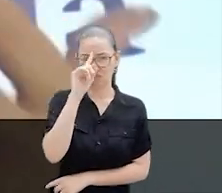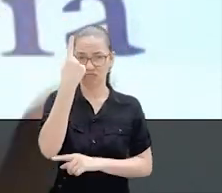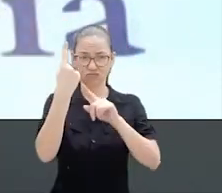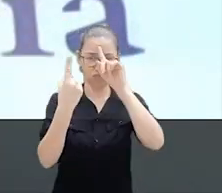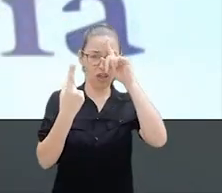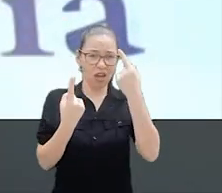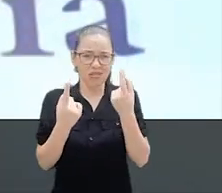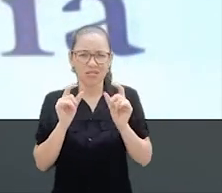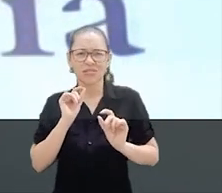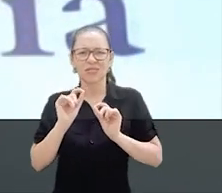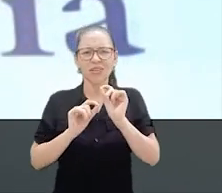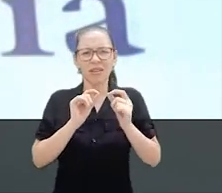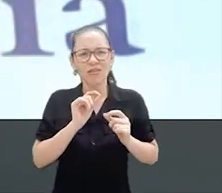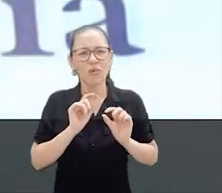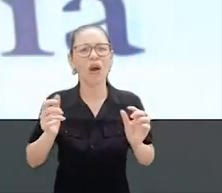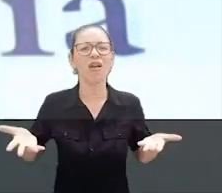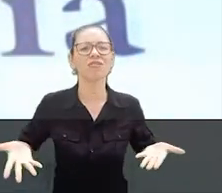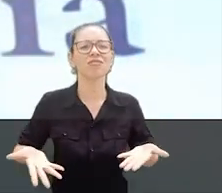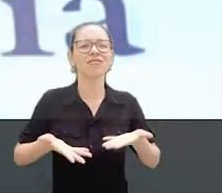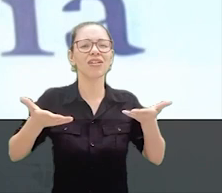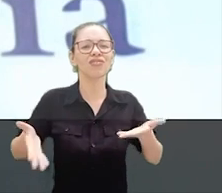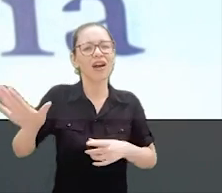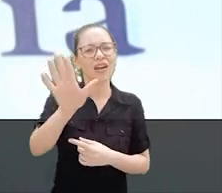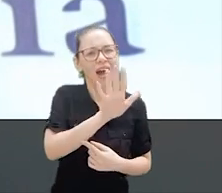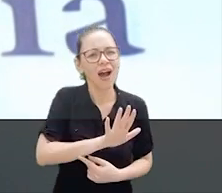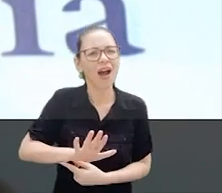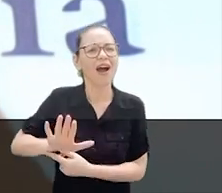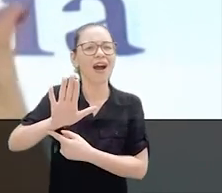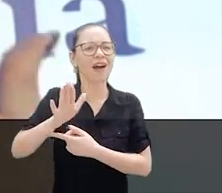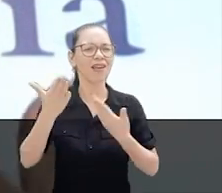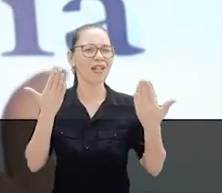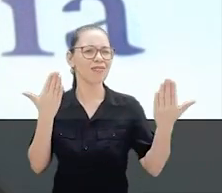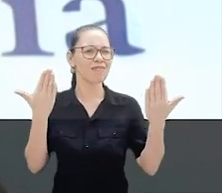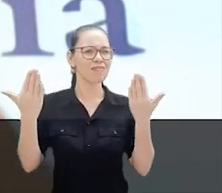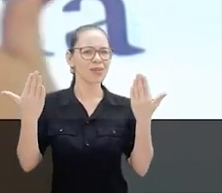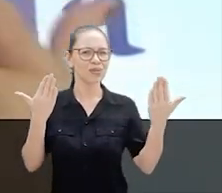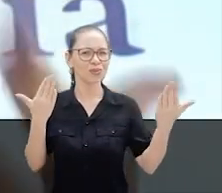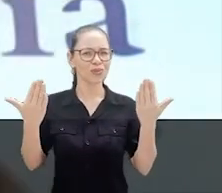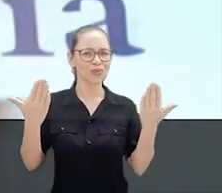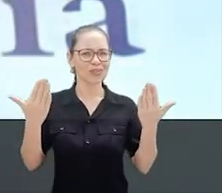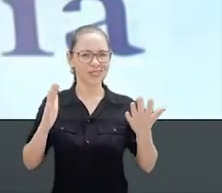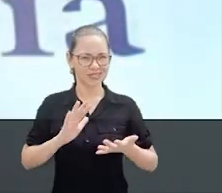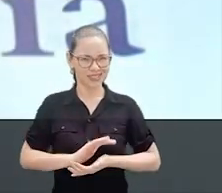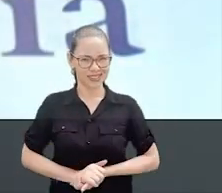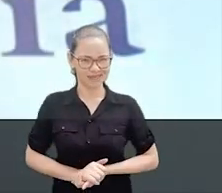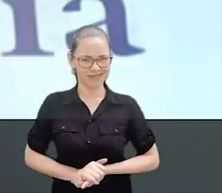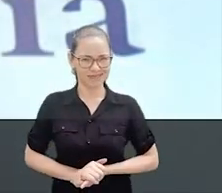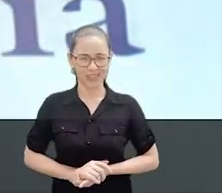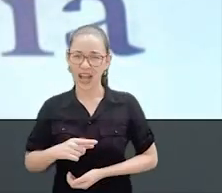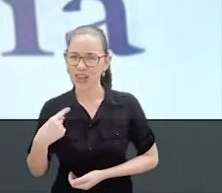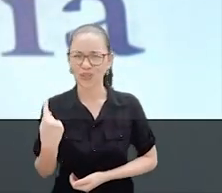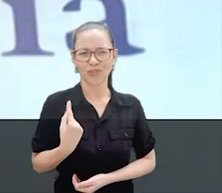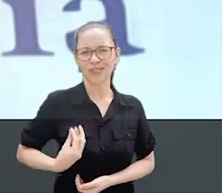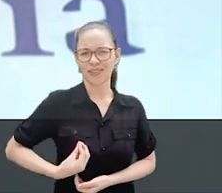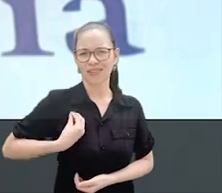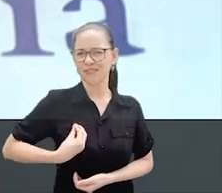para a psicologia continuam vivos e presentes e norteiam e inspiram a vida